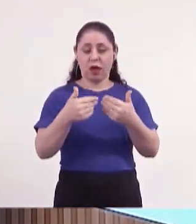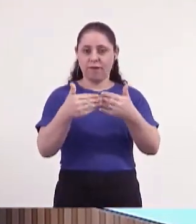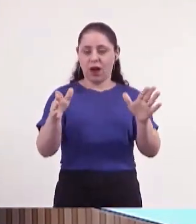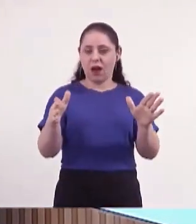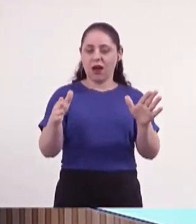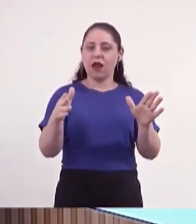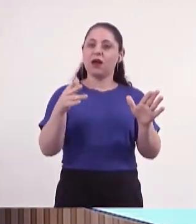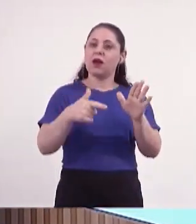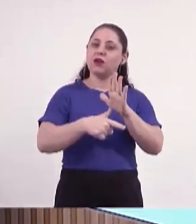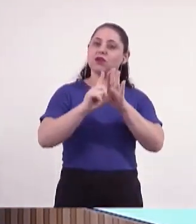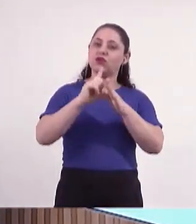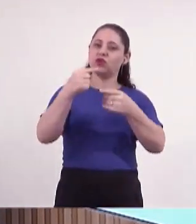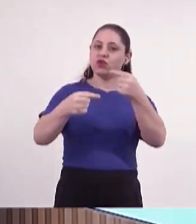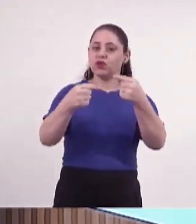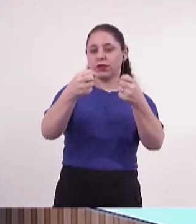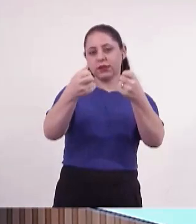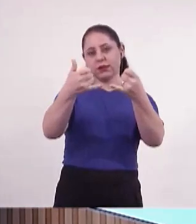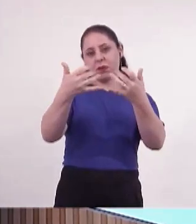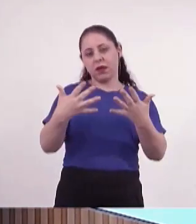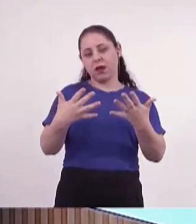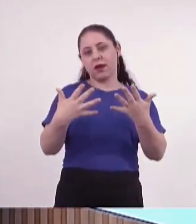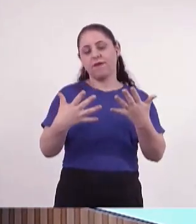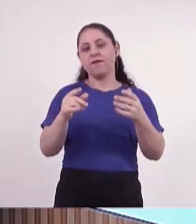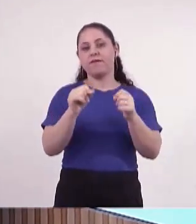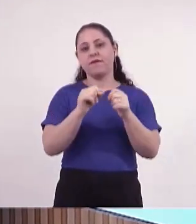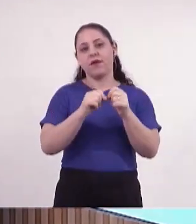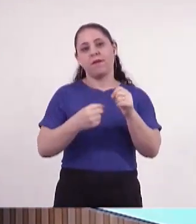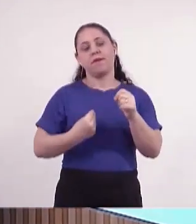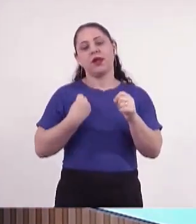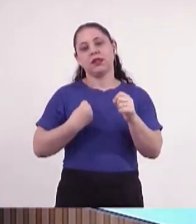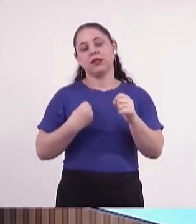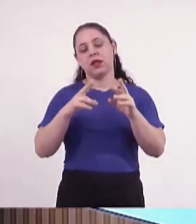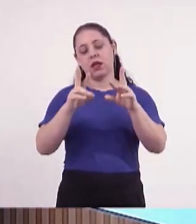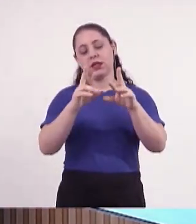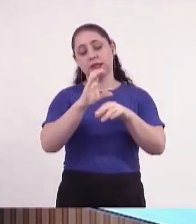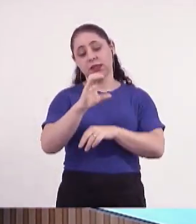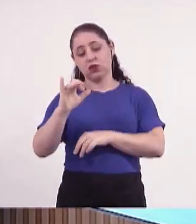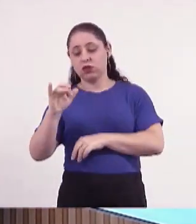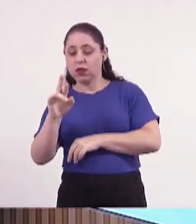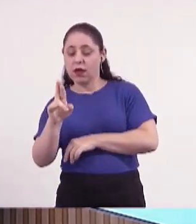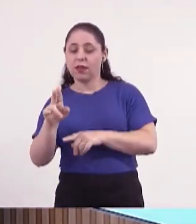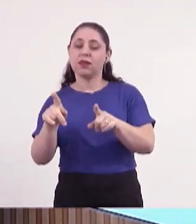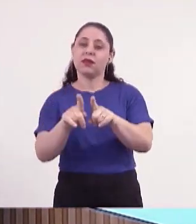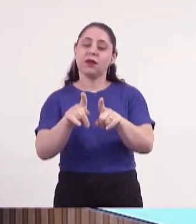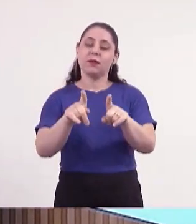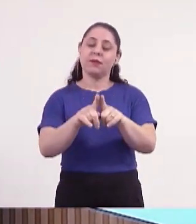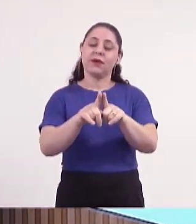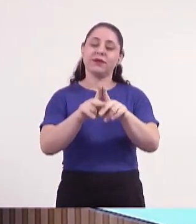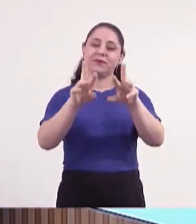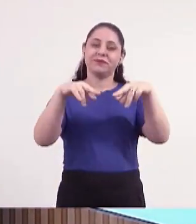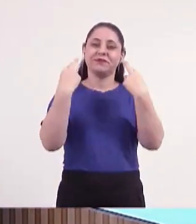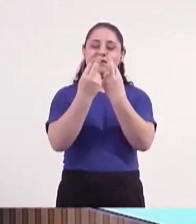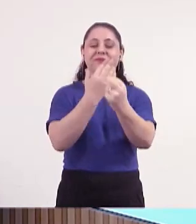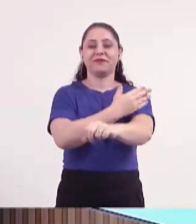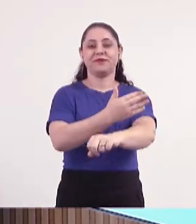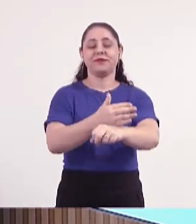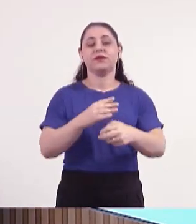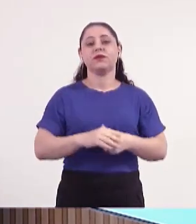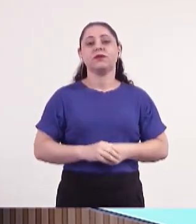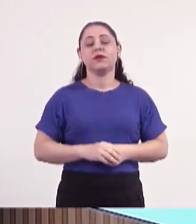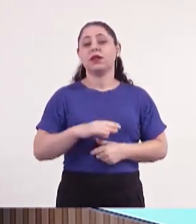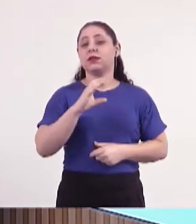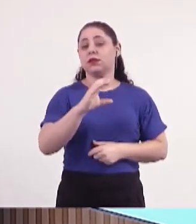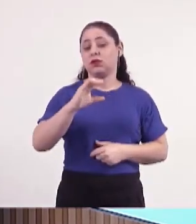vivo, já antecipando as discussões que devem se fazer presentes tanto na CCJR como também na sessão plenária. A Comissão